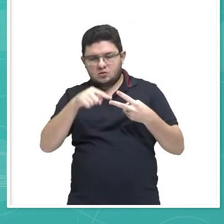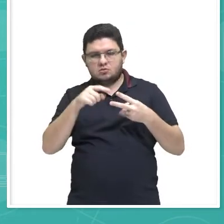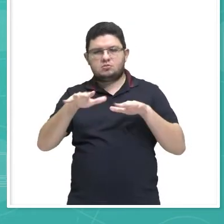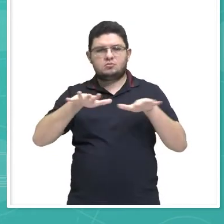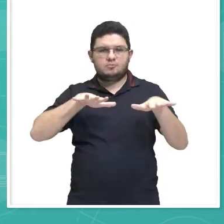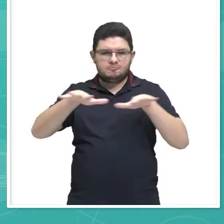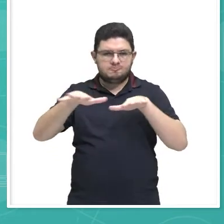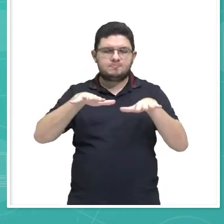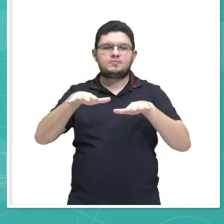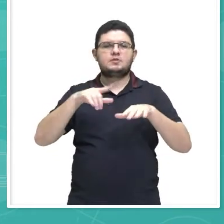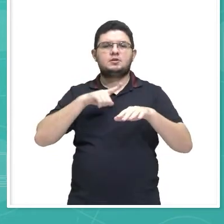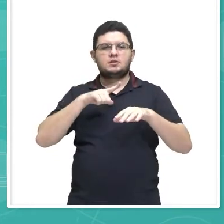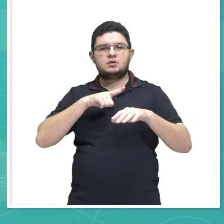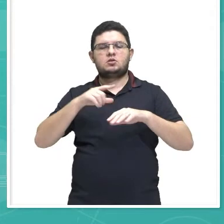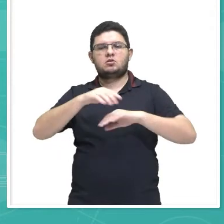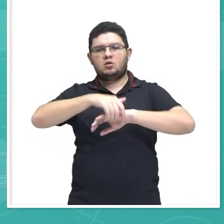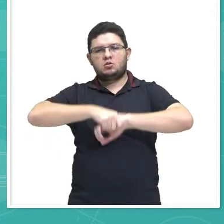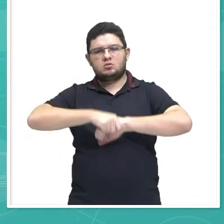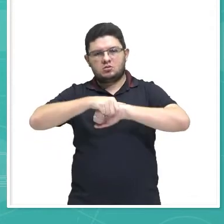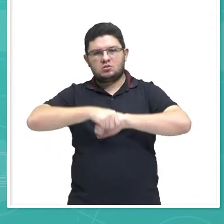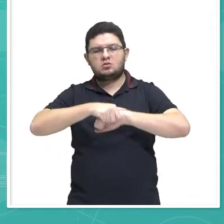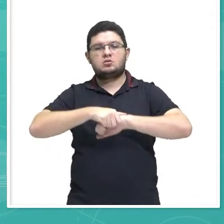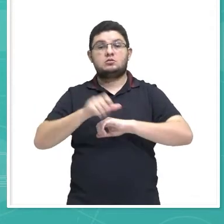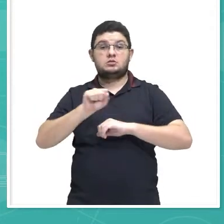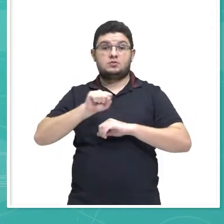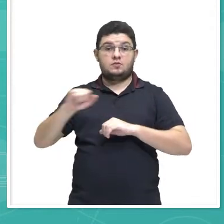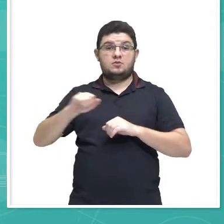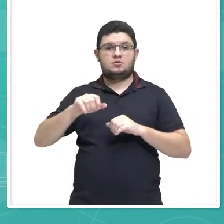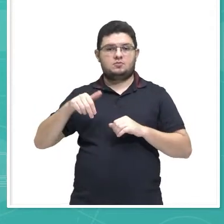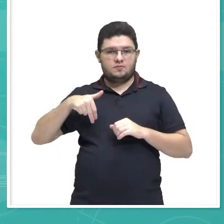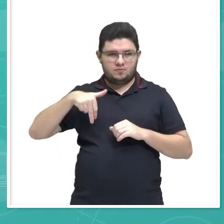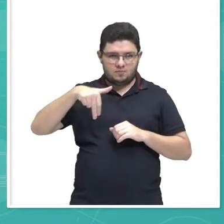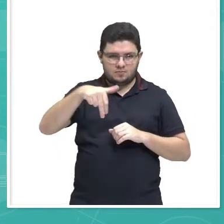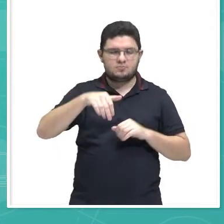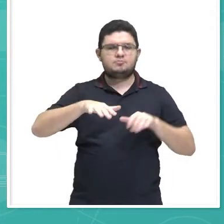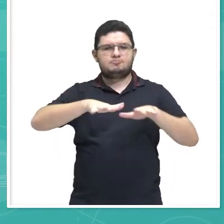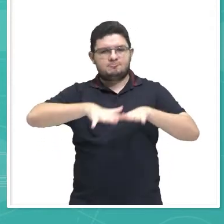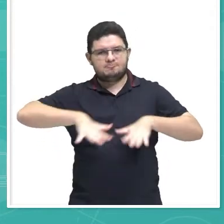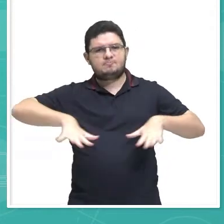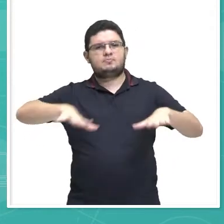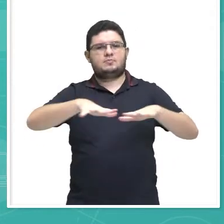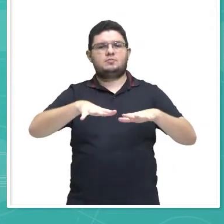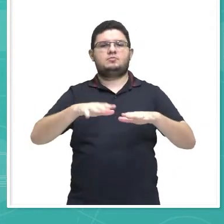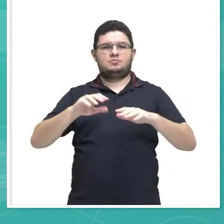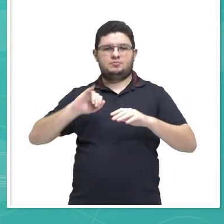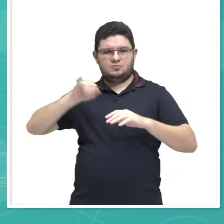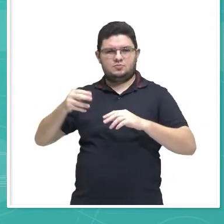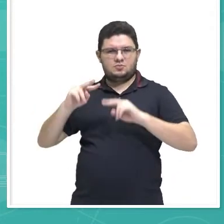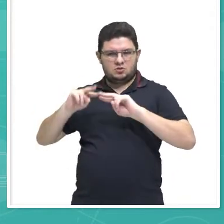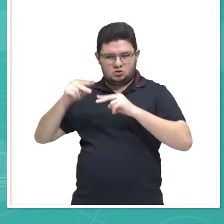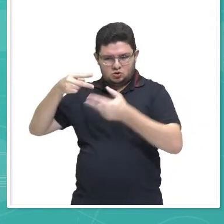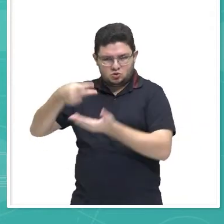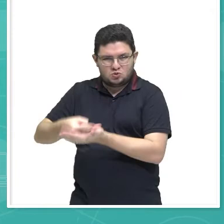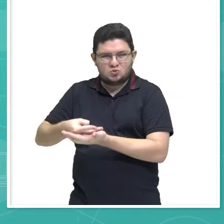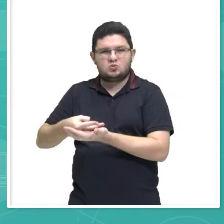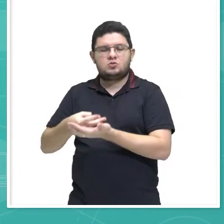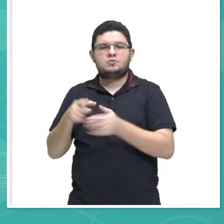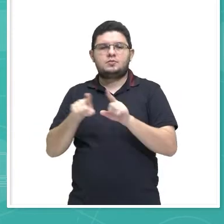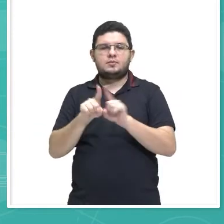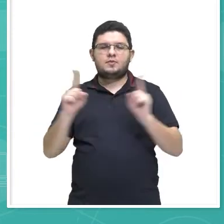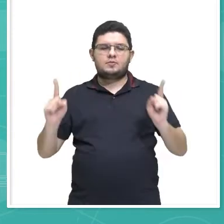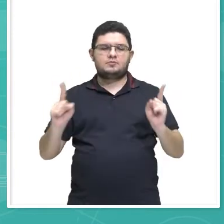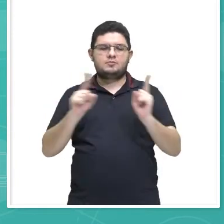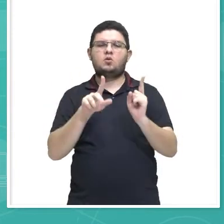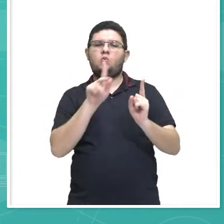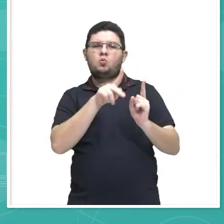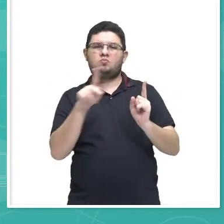que acontecem quando você entra no tatame, quando você sai do tatame, quando você vai se dirigir ao sensei e assim